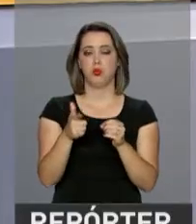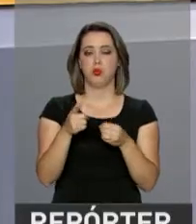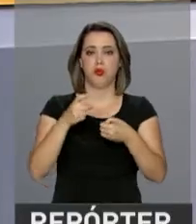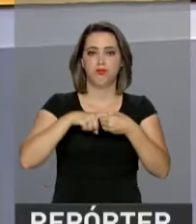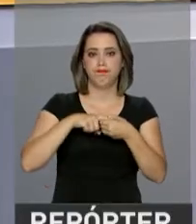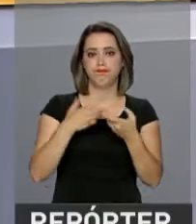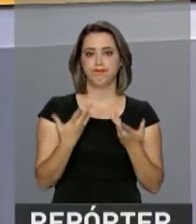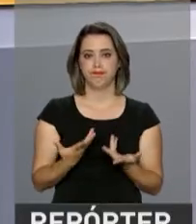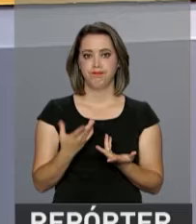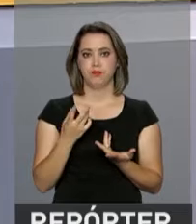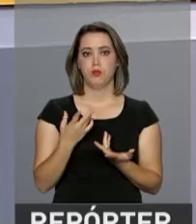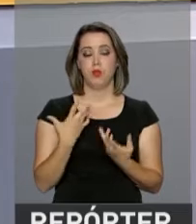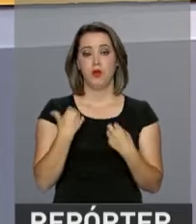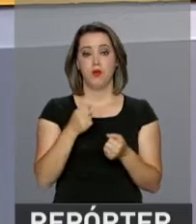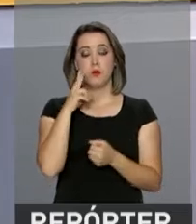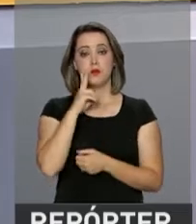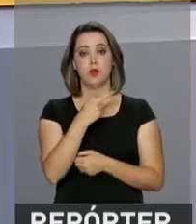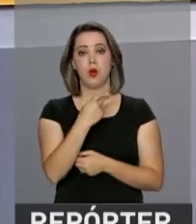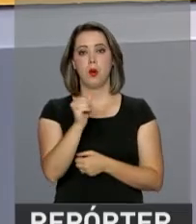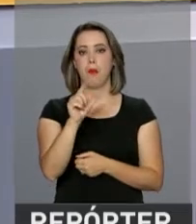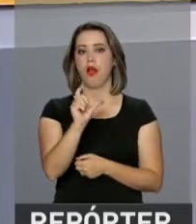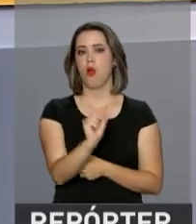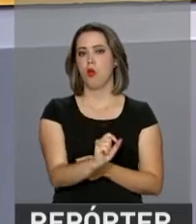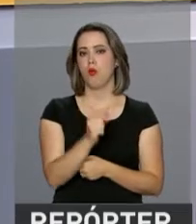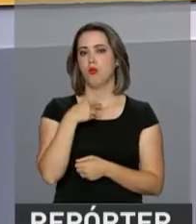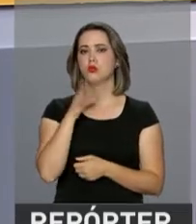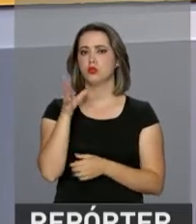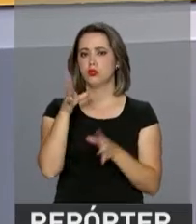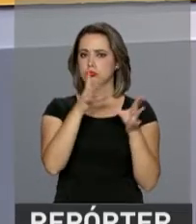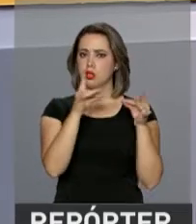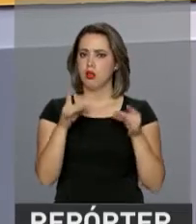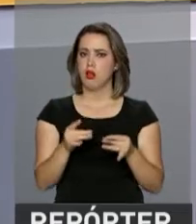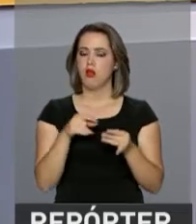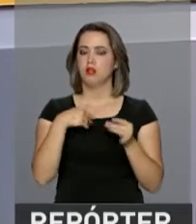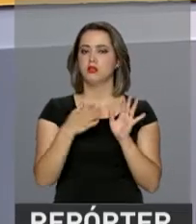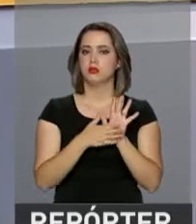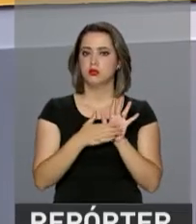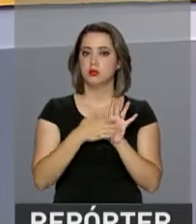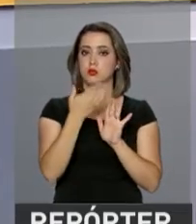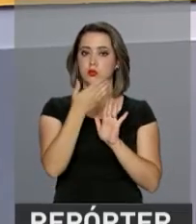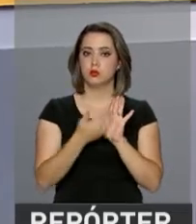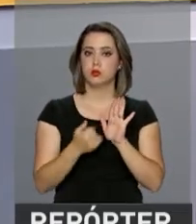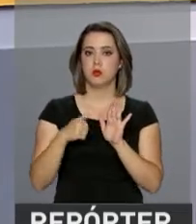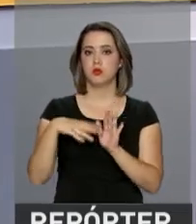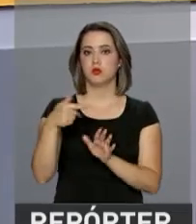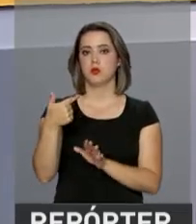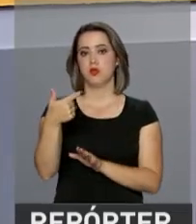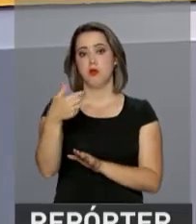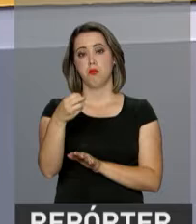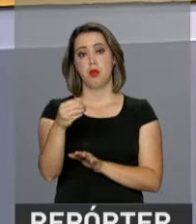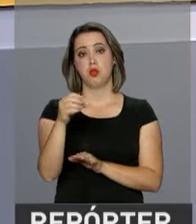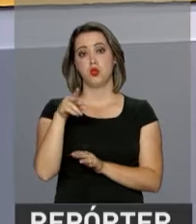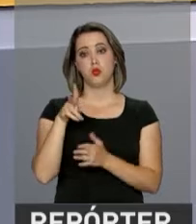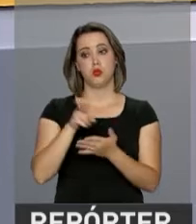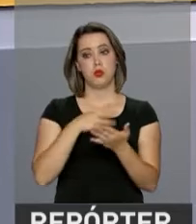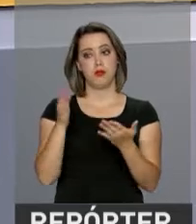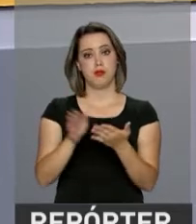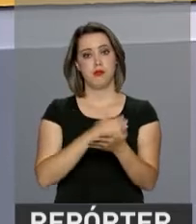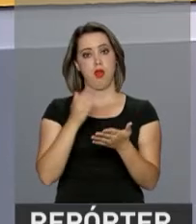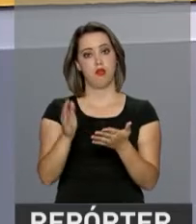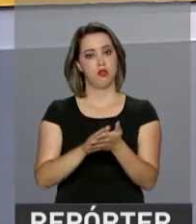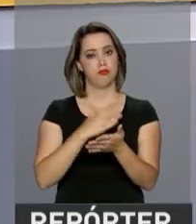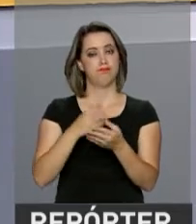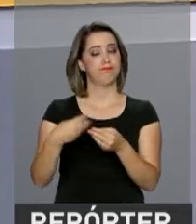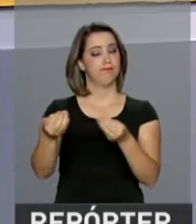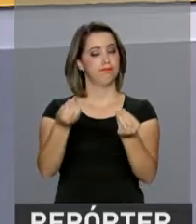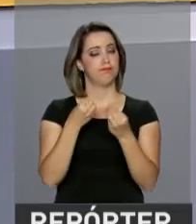agora na reportagem de Paulo Lassalve alguns pontos já apresentados do texto, que tem mais de 200 páginas e traz